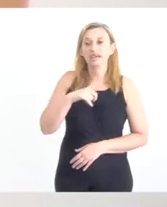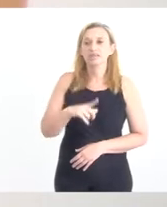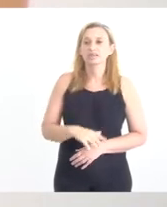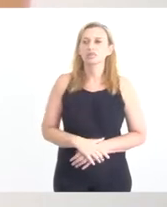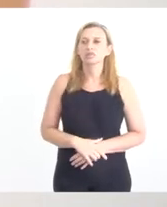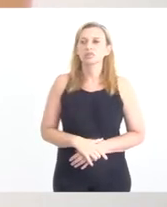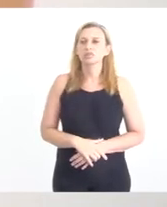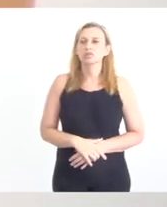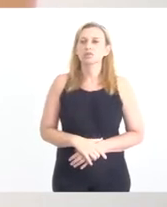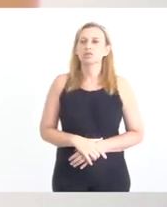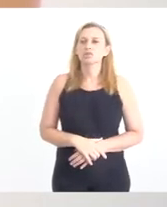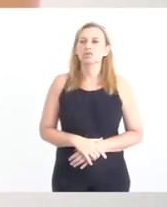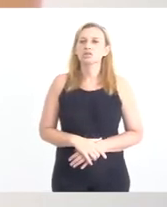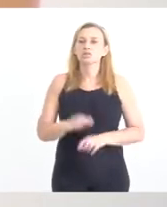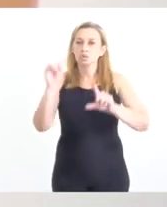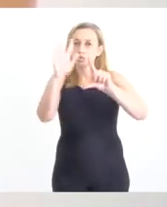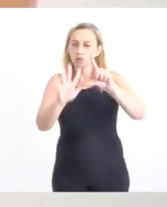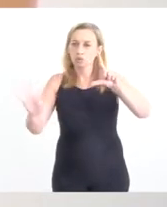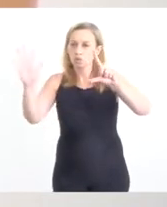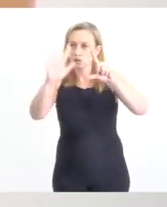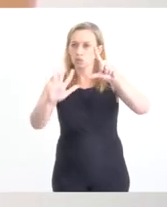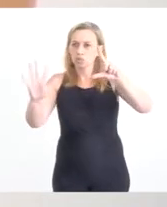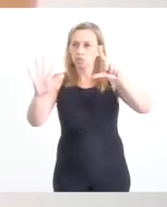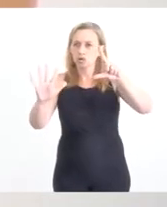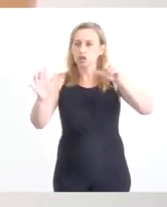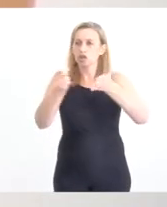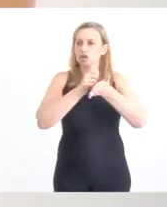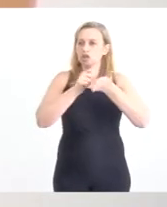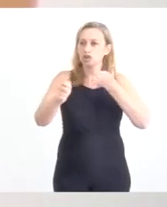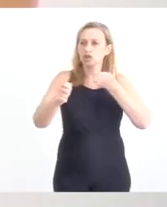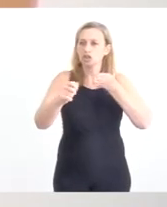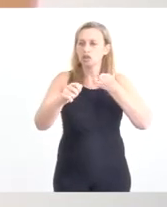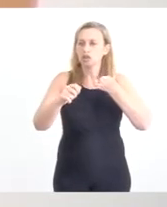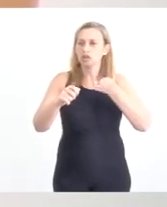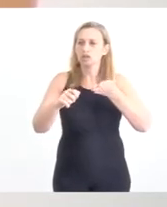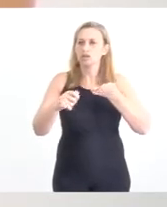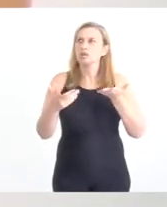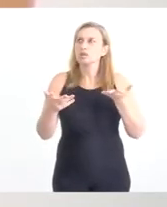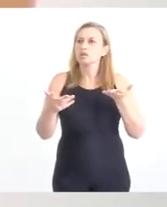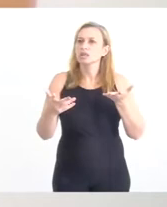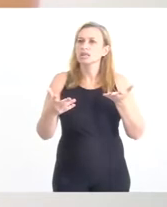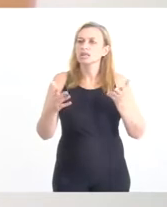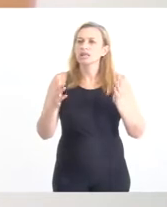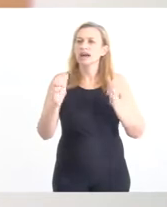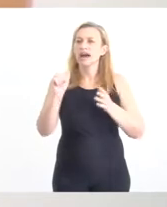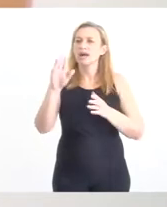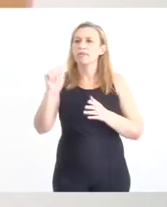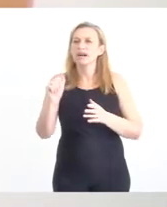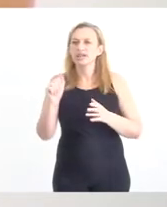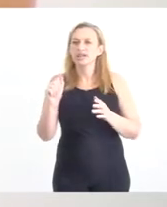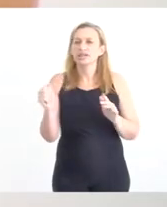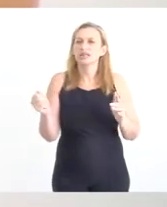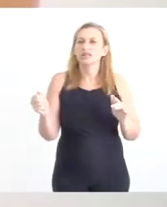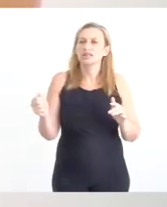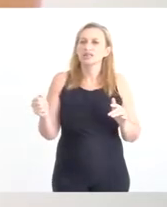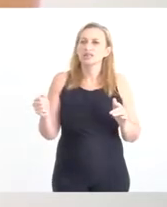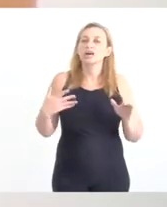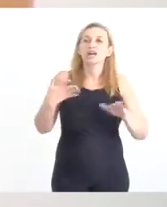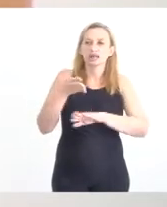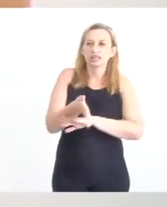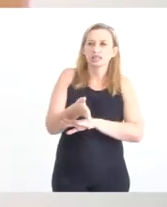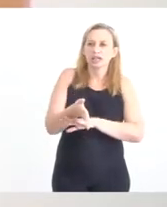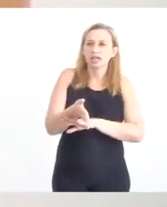um a parte onde está escrito é uma uma a basinha né para